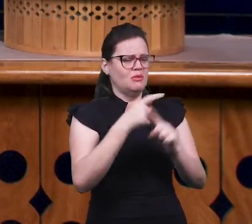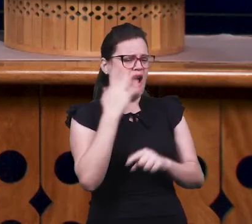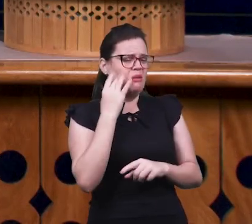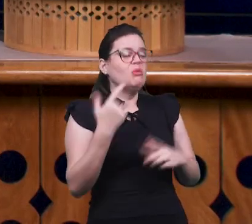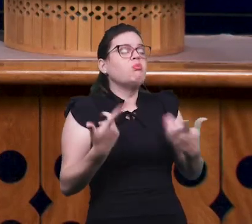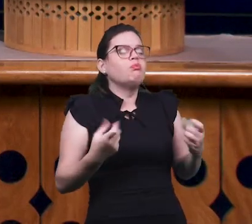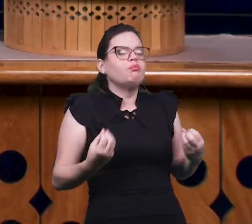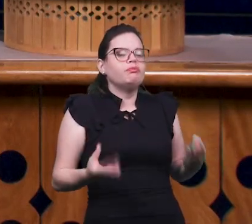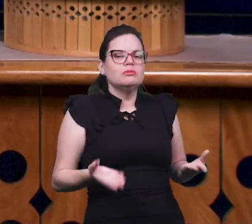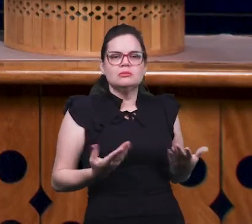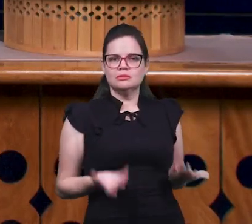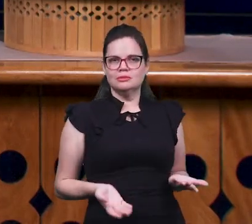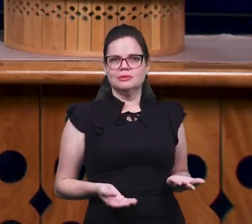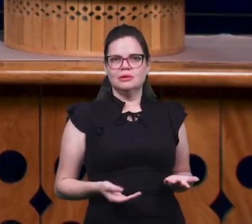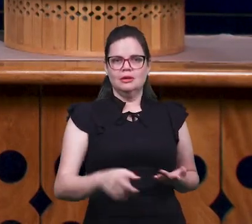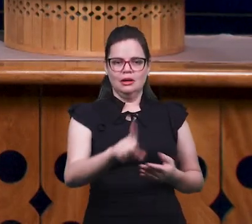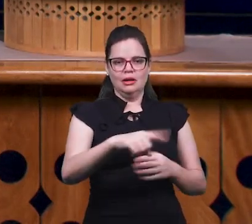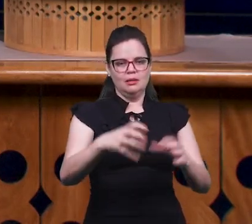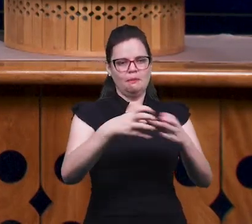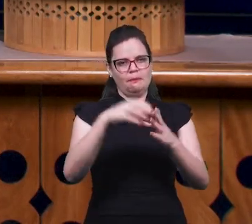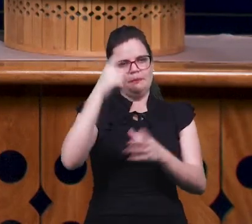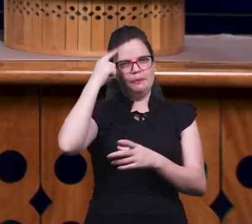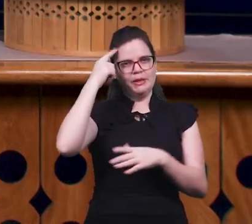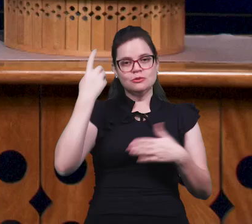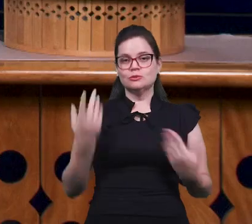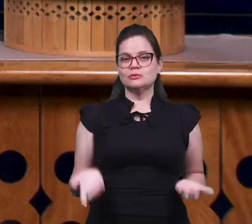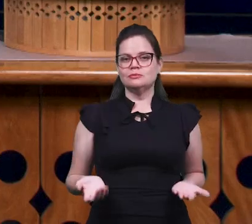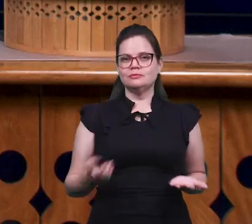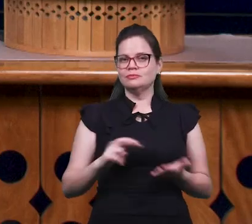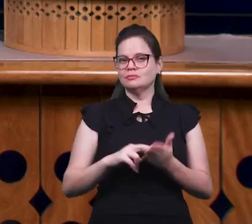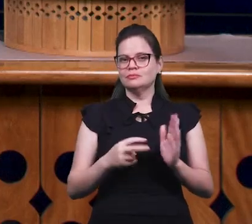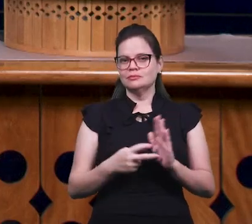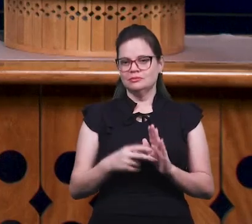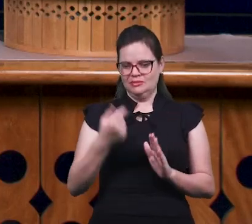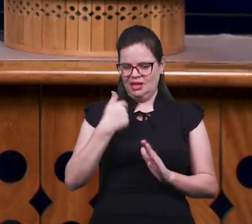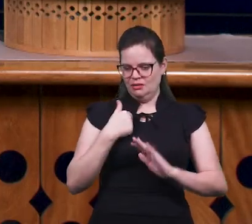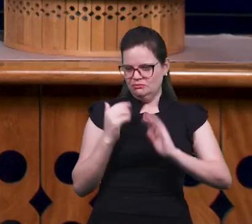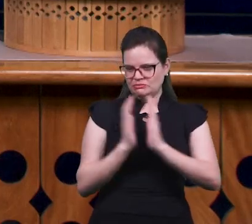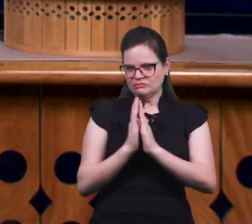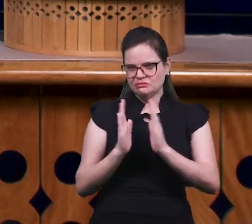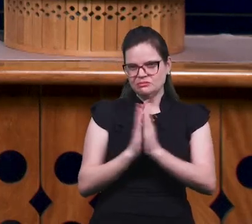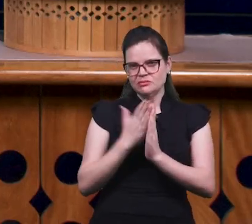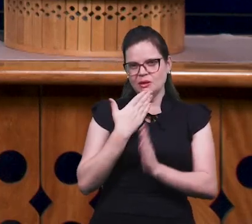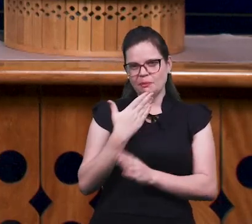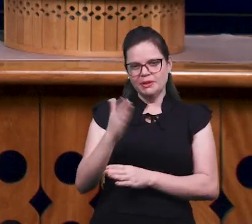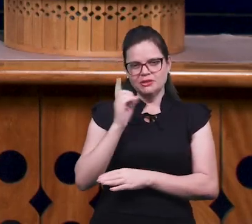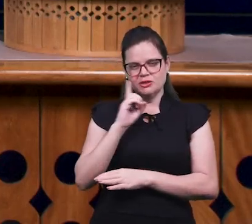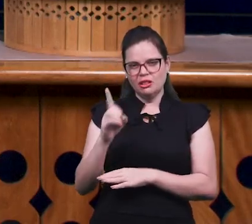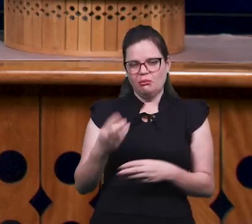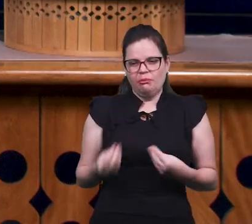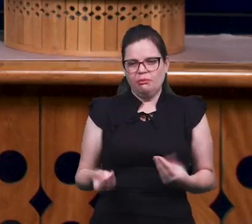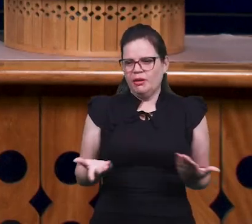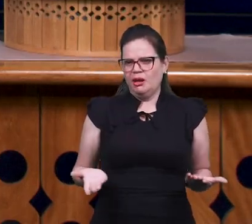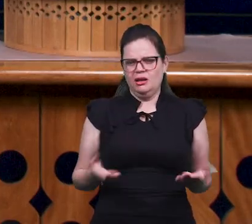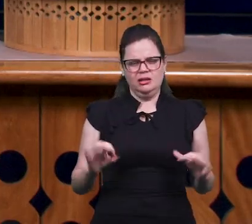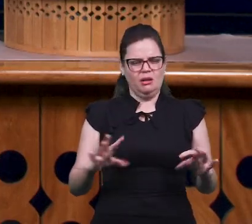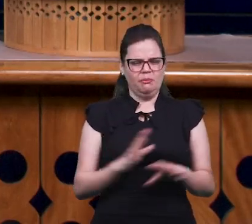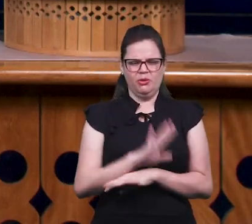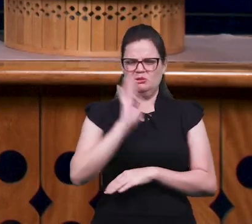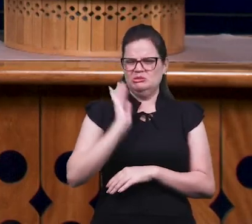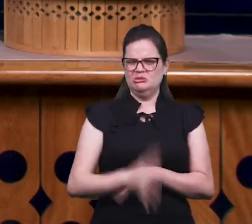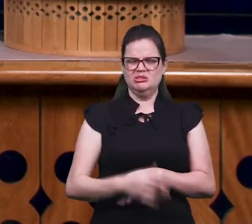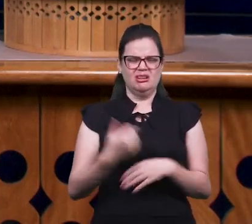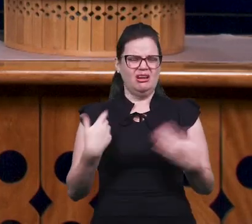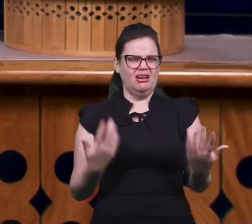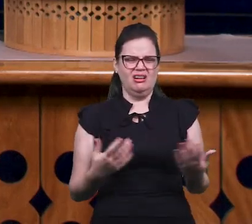pensamento estoico, eles tinham o pensamento seguinte, não adianta você orar, você pedir, porque tudo está determinado na vida,